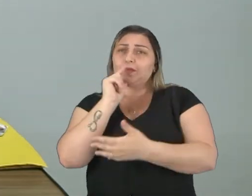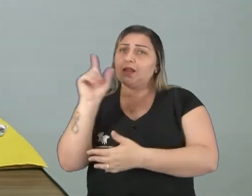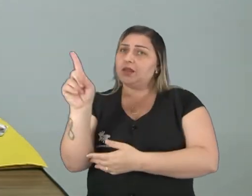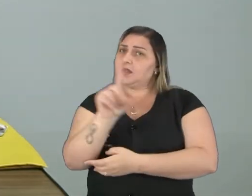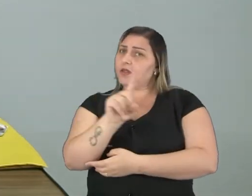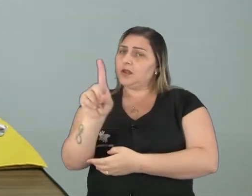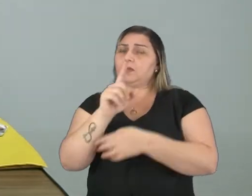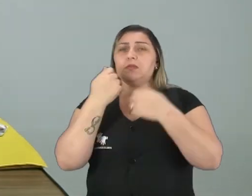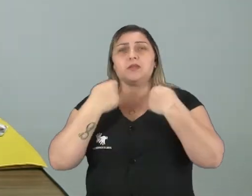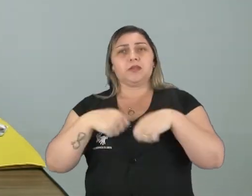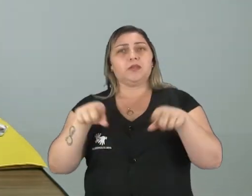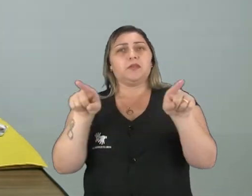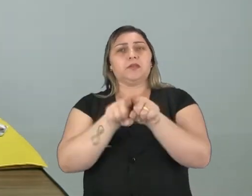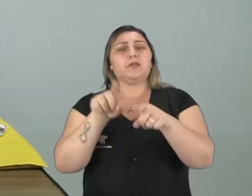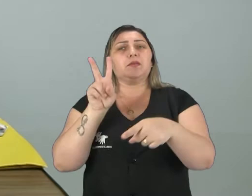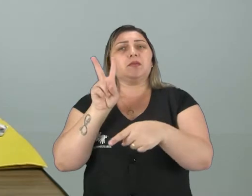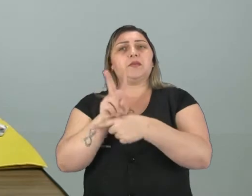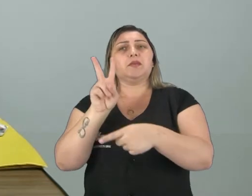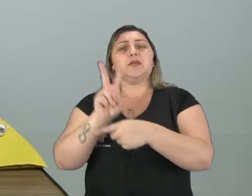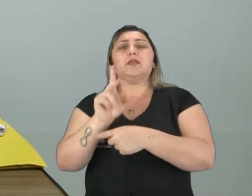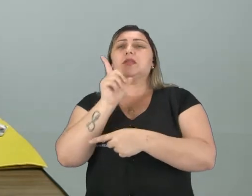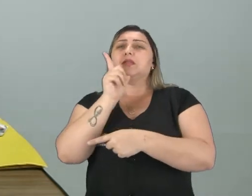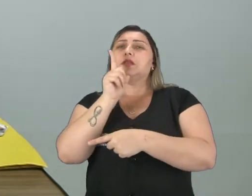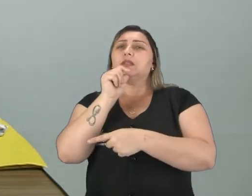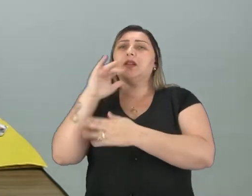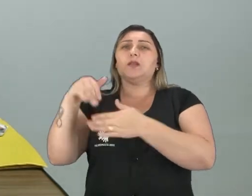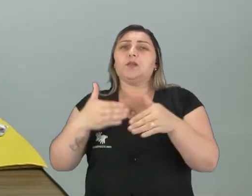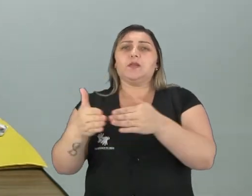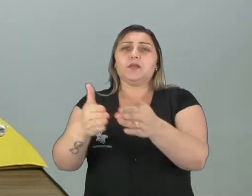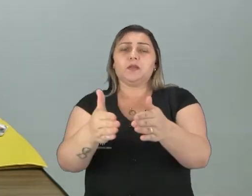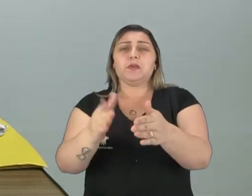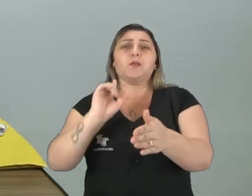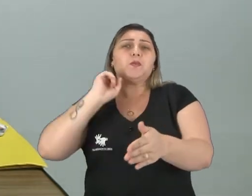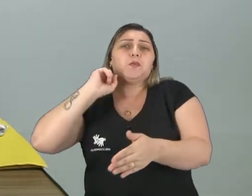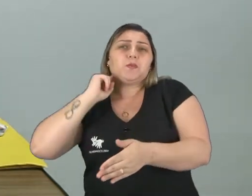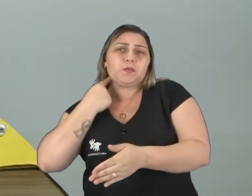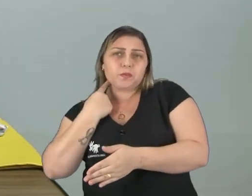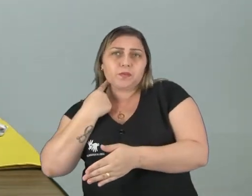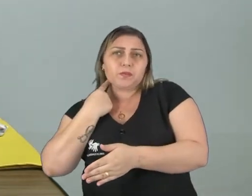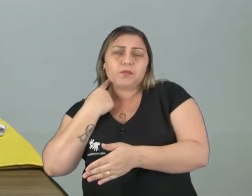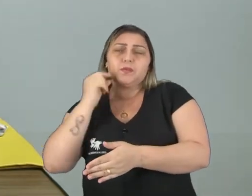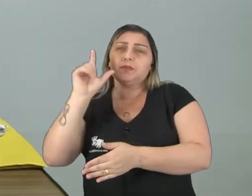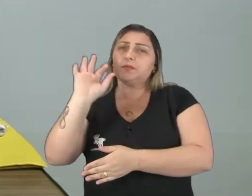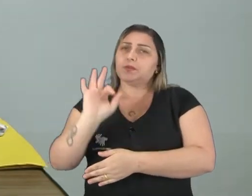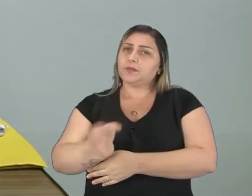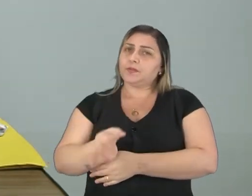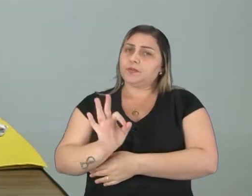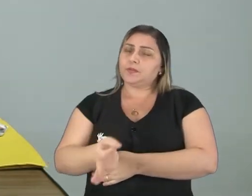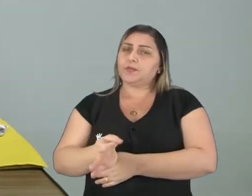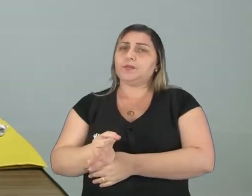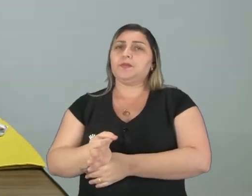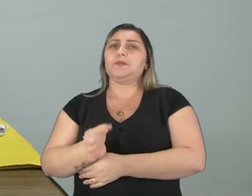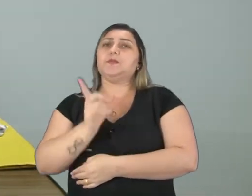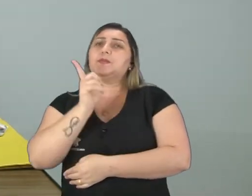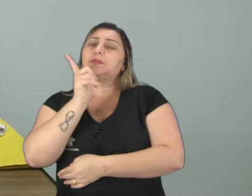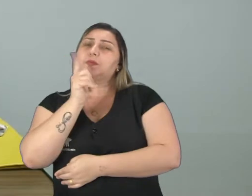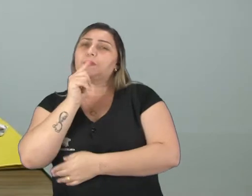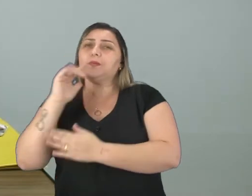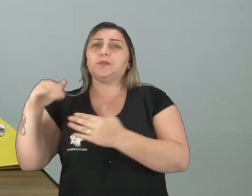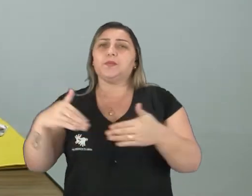Não, precisamos também cuidar da água dos rios para não poluir, certo? Dos